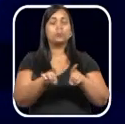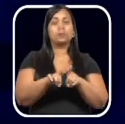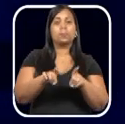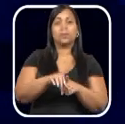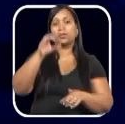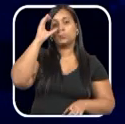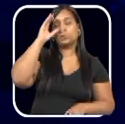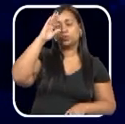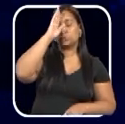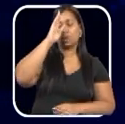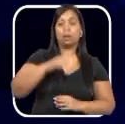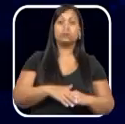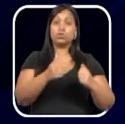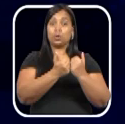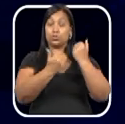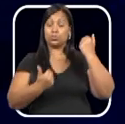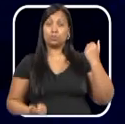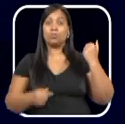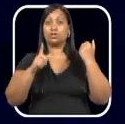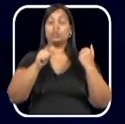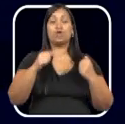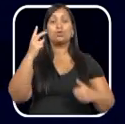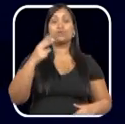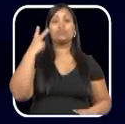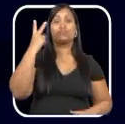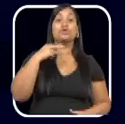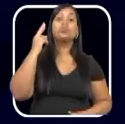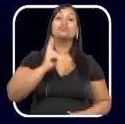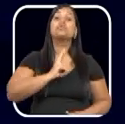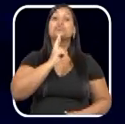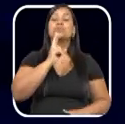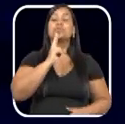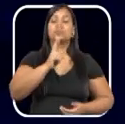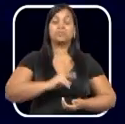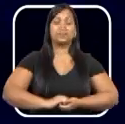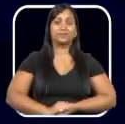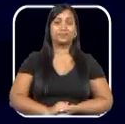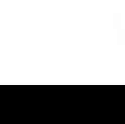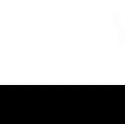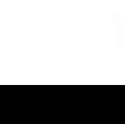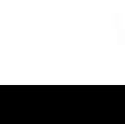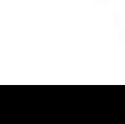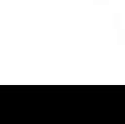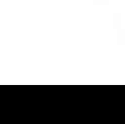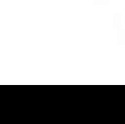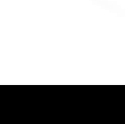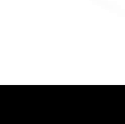Moura e Jean Charles. E o suplente da comissão é o vereador Robson Risse.